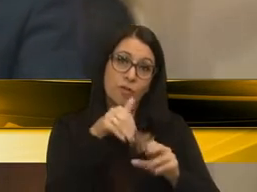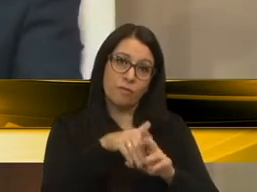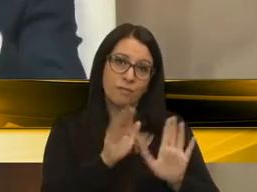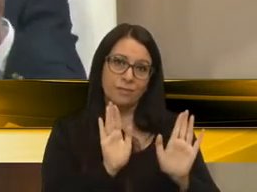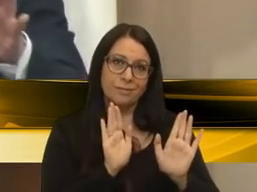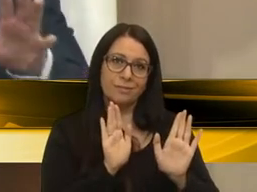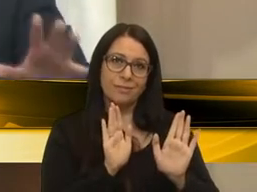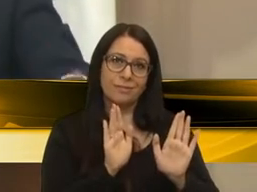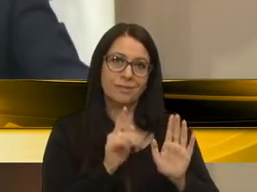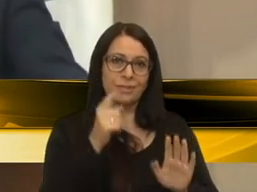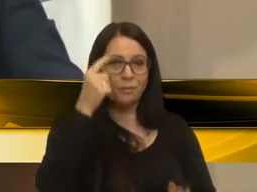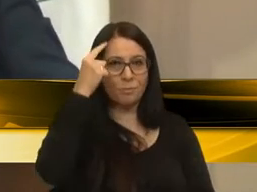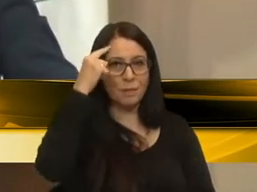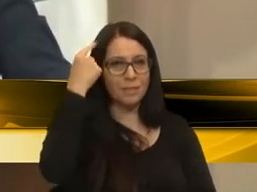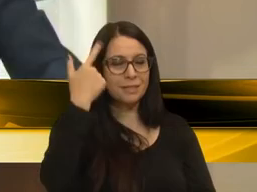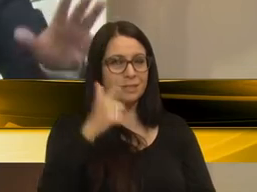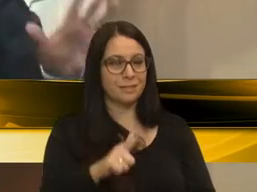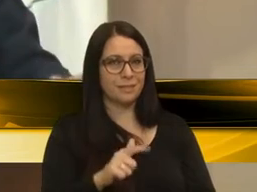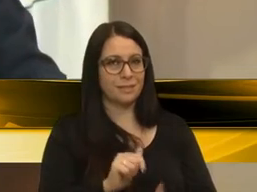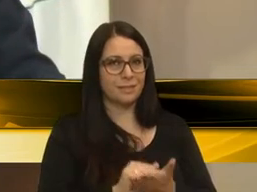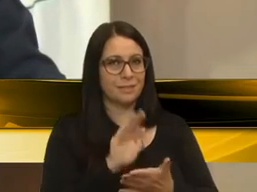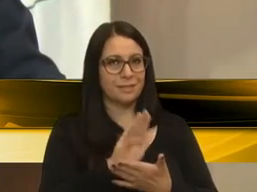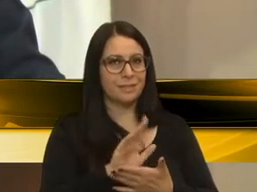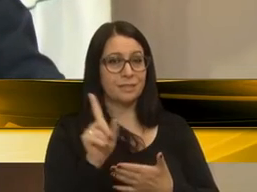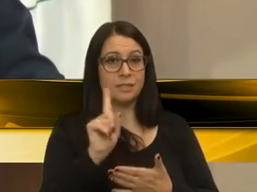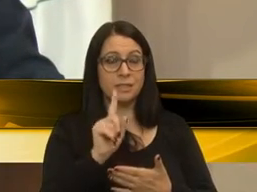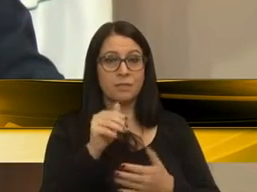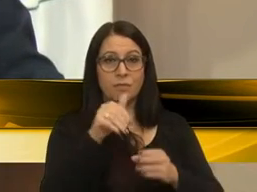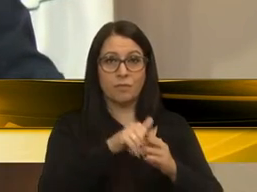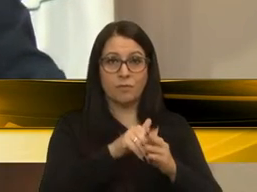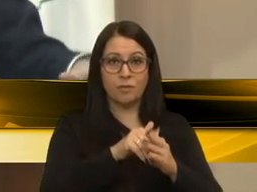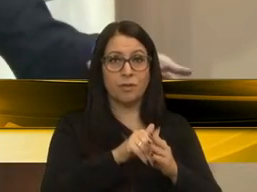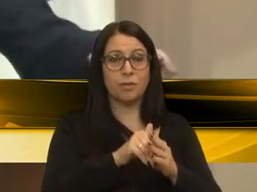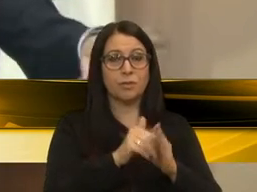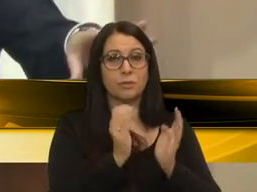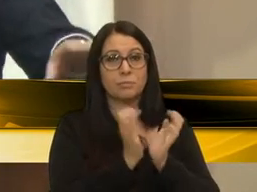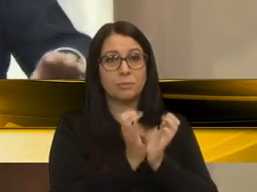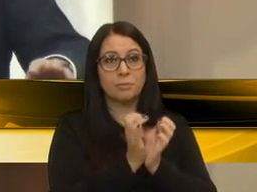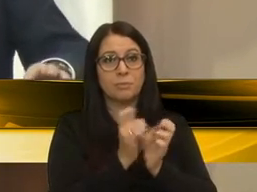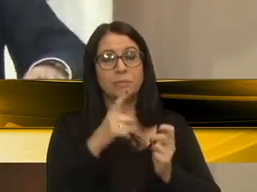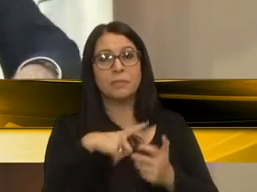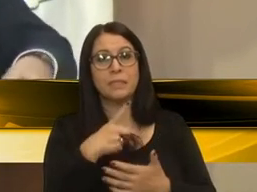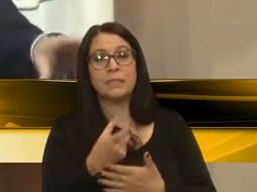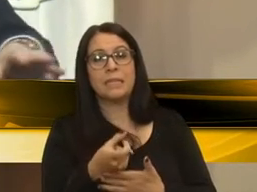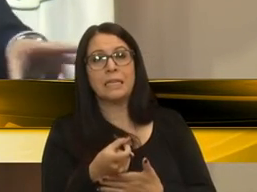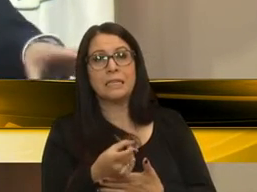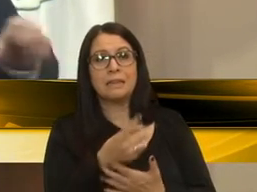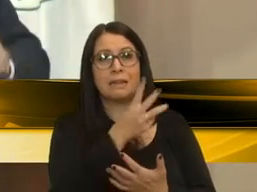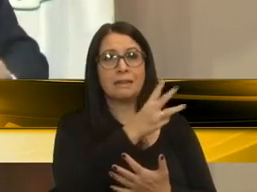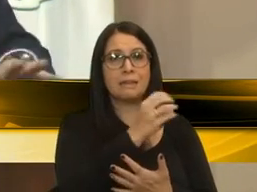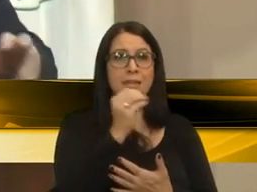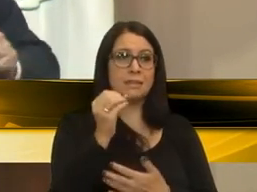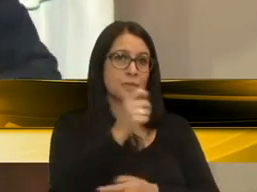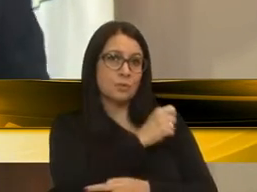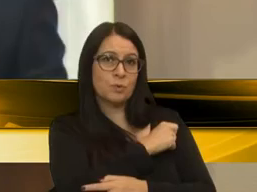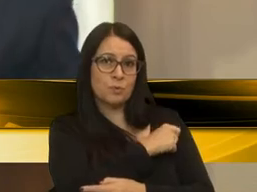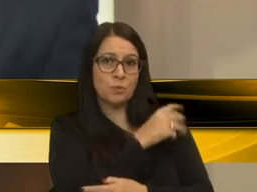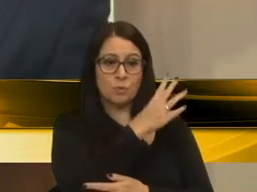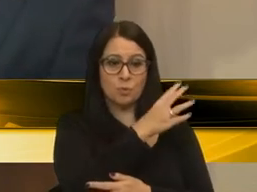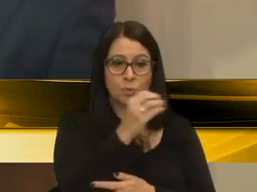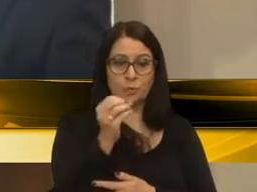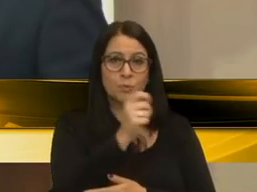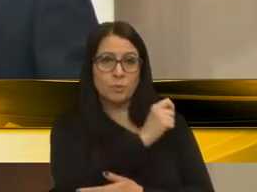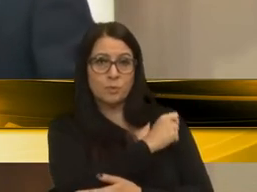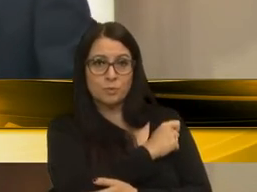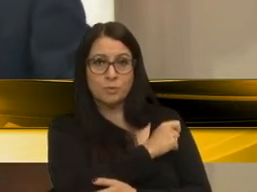E isso é um repensar. Uma parte, se não vereador. dá voto à PAI, ou se tem lá 300 alunos, 400